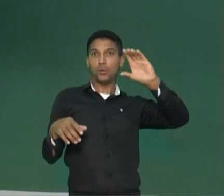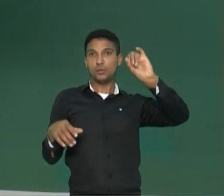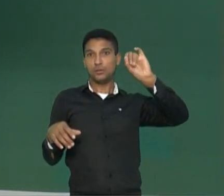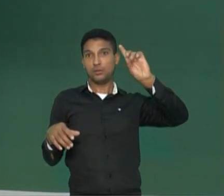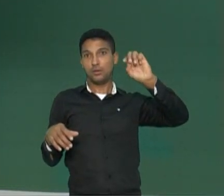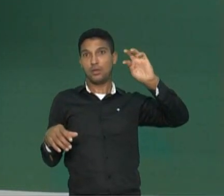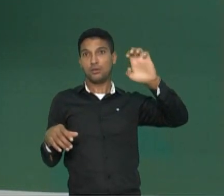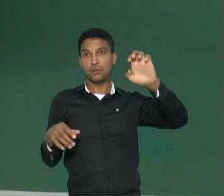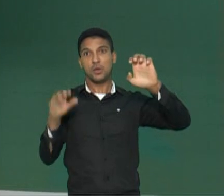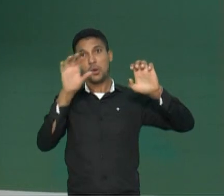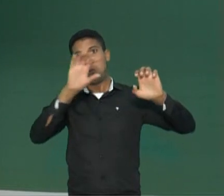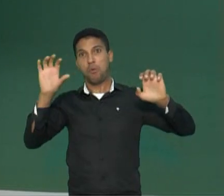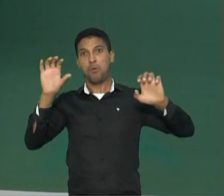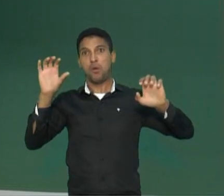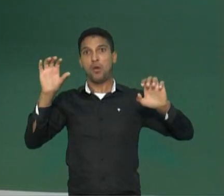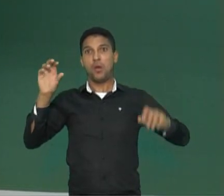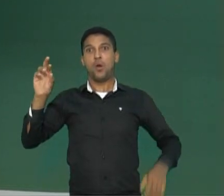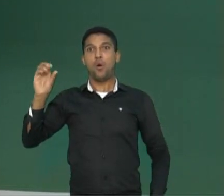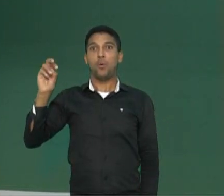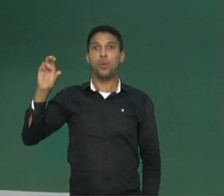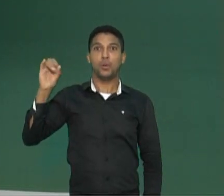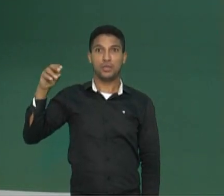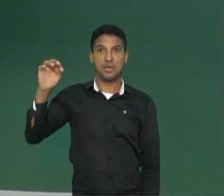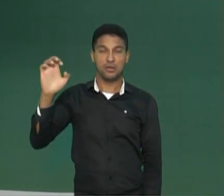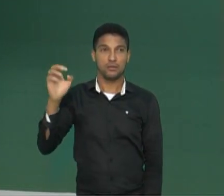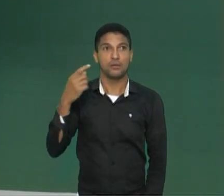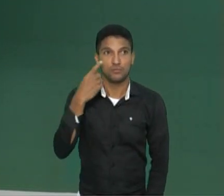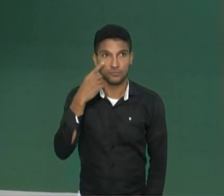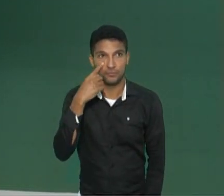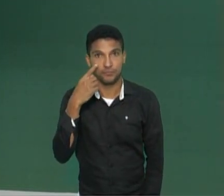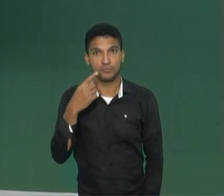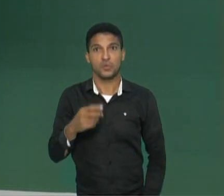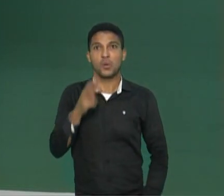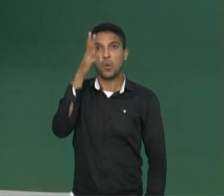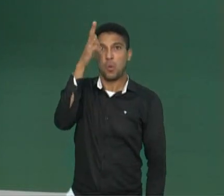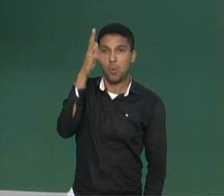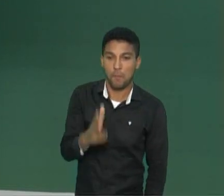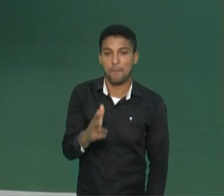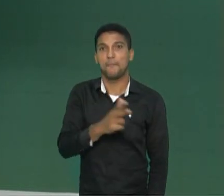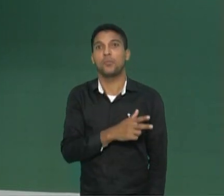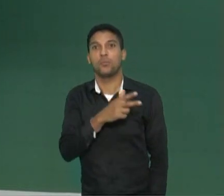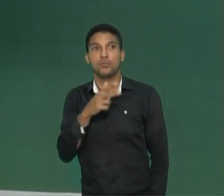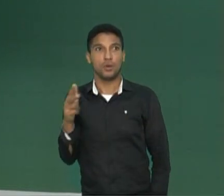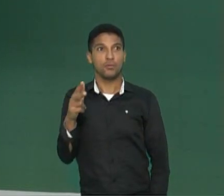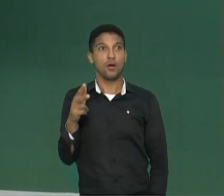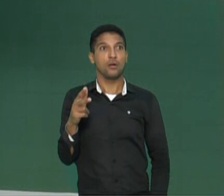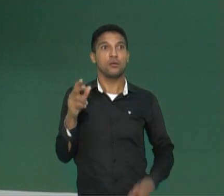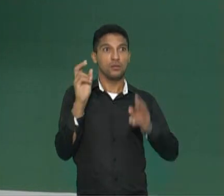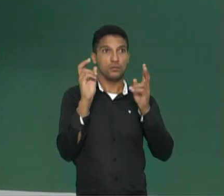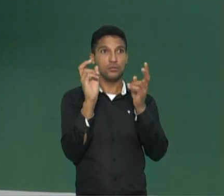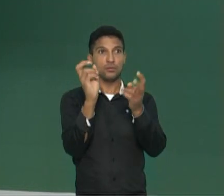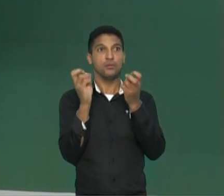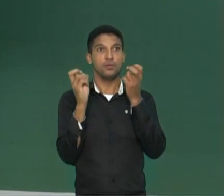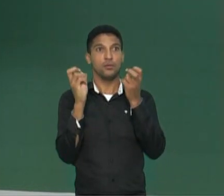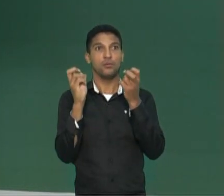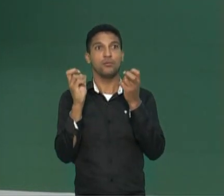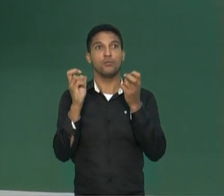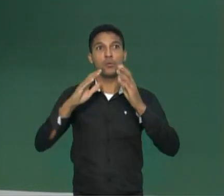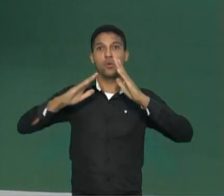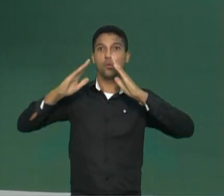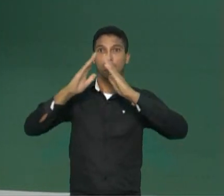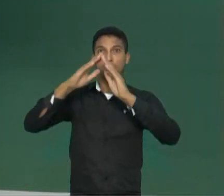para Bizâncio, que depois se torna Constantinopla, que depois se torna Istambul, né? Então, pessoal, e aqui a gente vai ver que é a